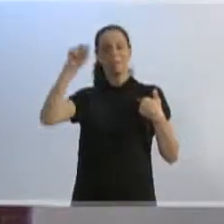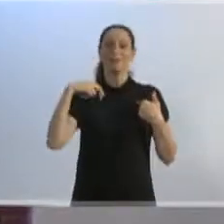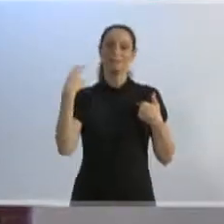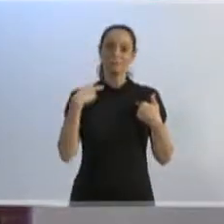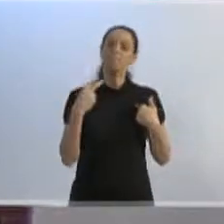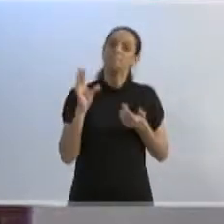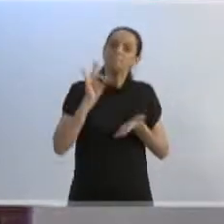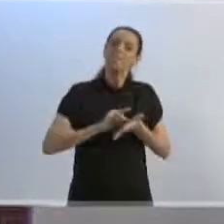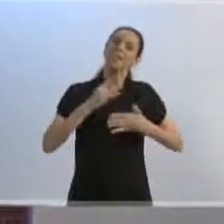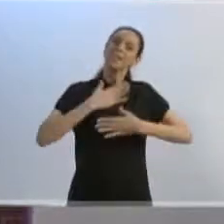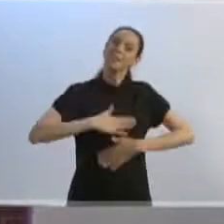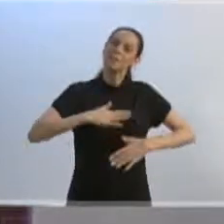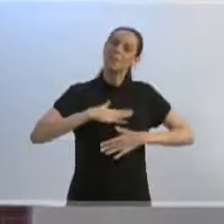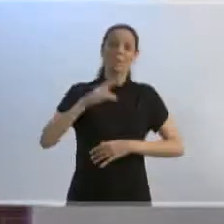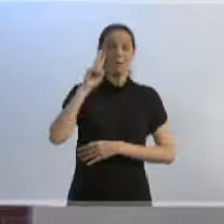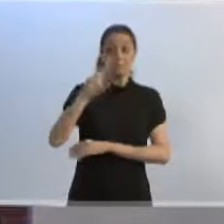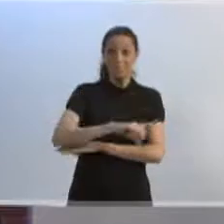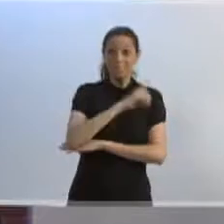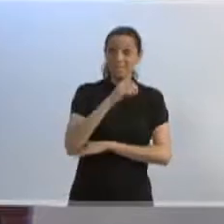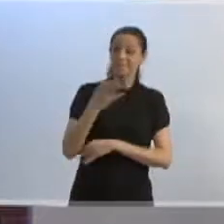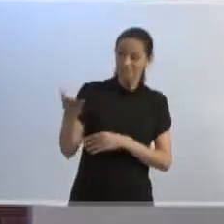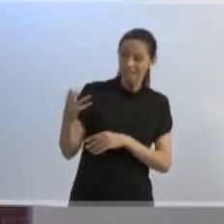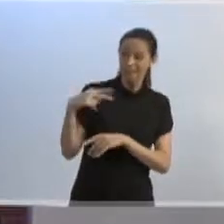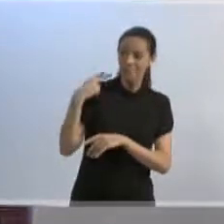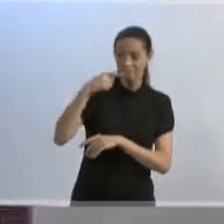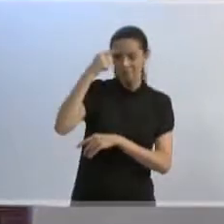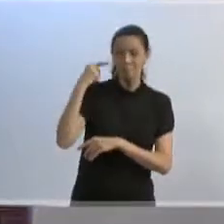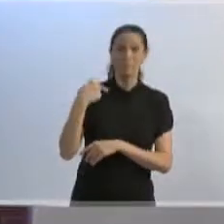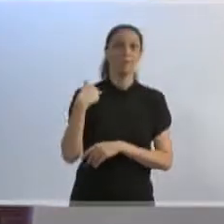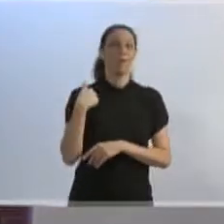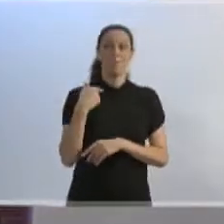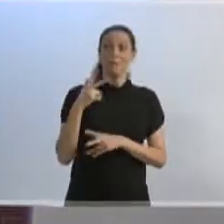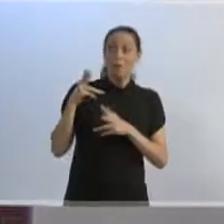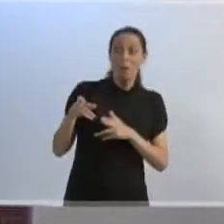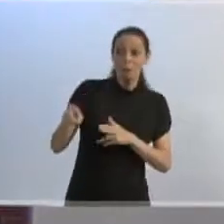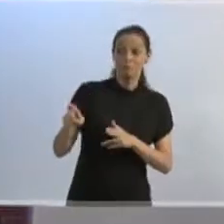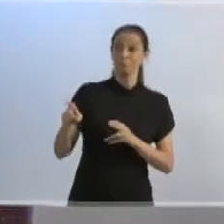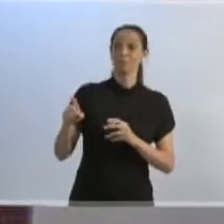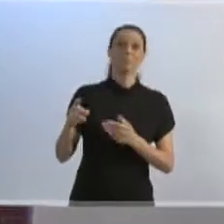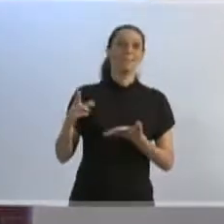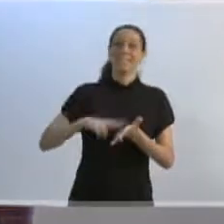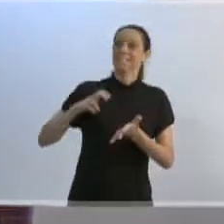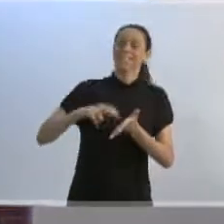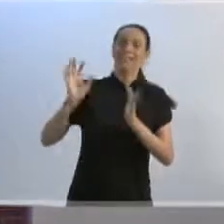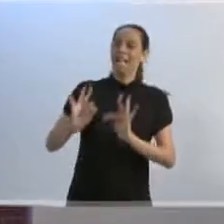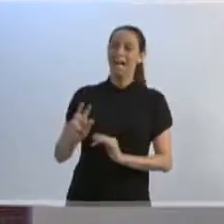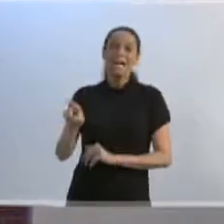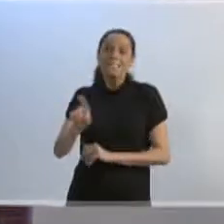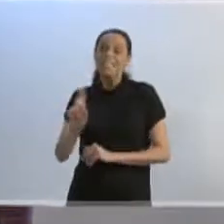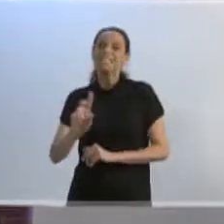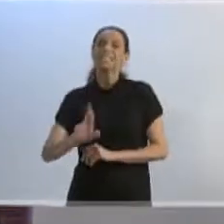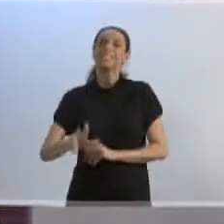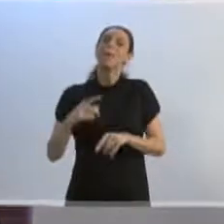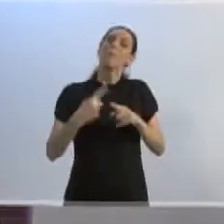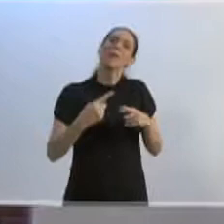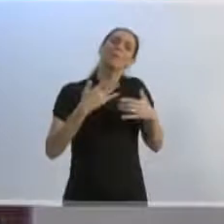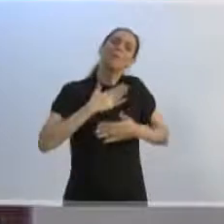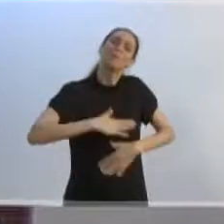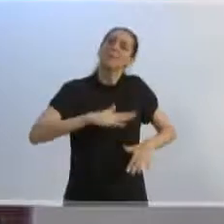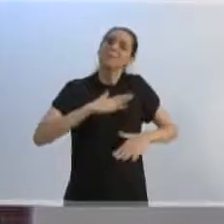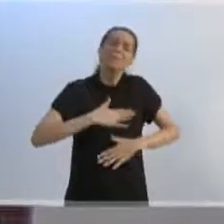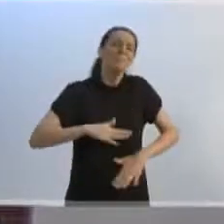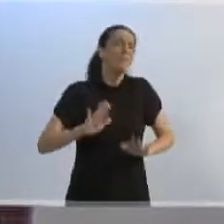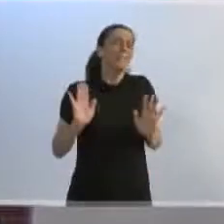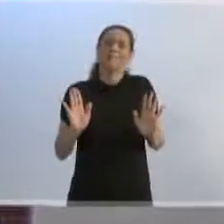muita tranquilidade naquele dia, vereador Ito, não acompanhei assim tão euforicamente, até porque estava tranquilo da forma